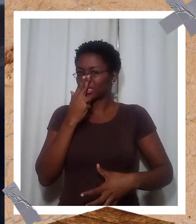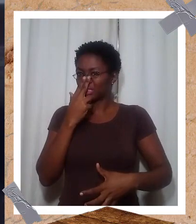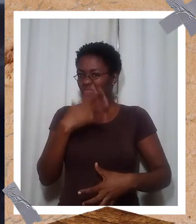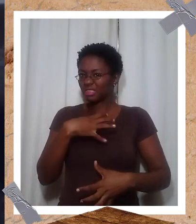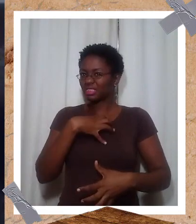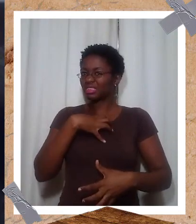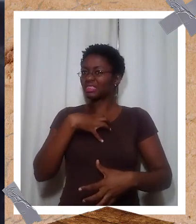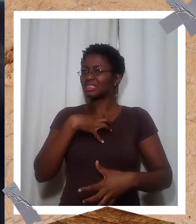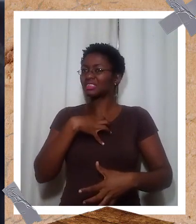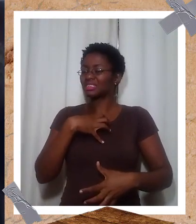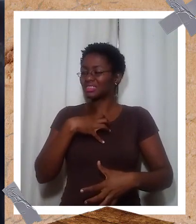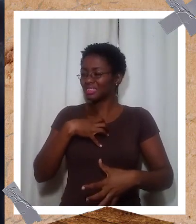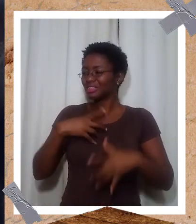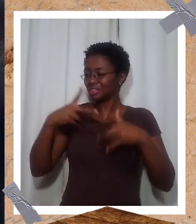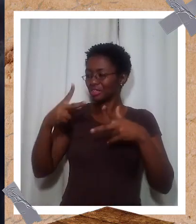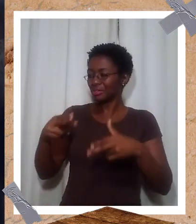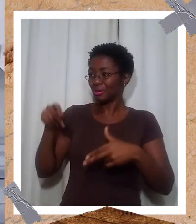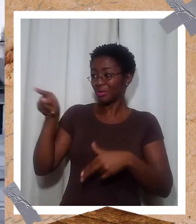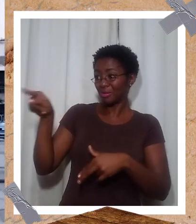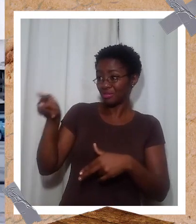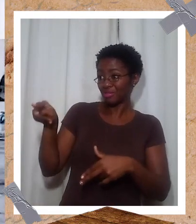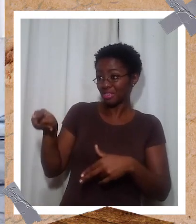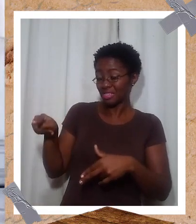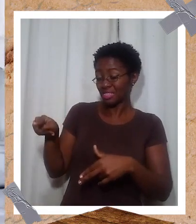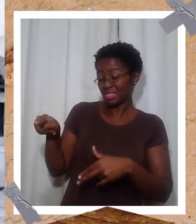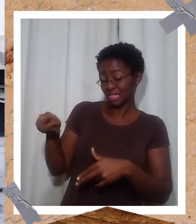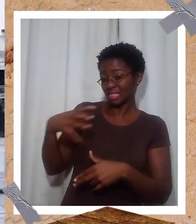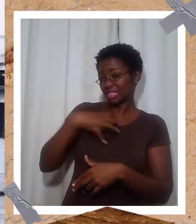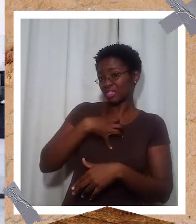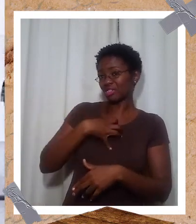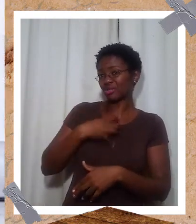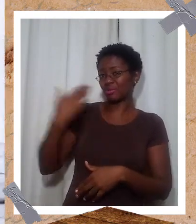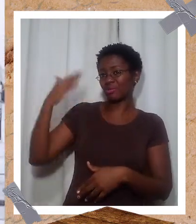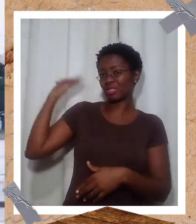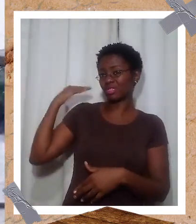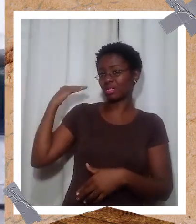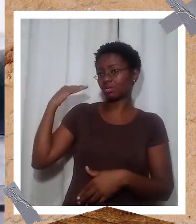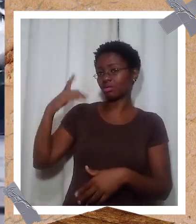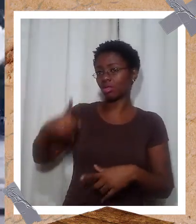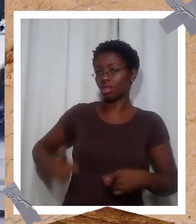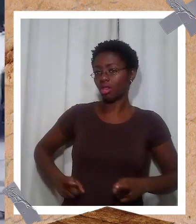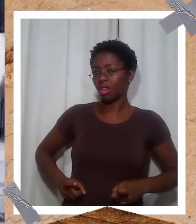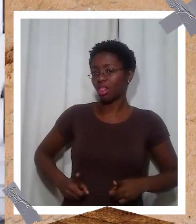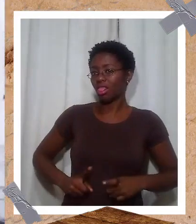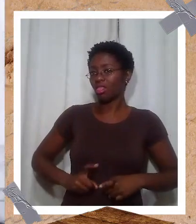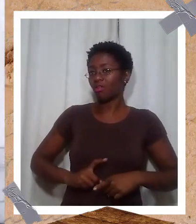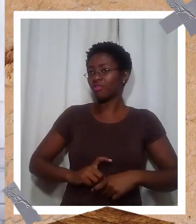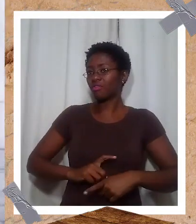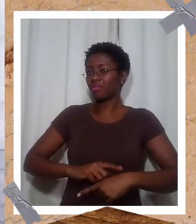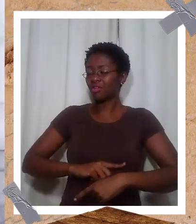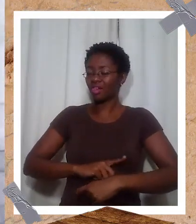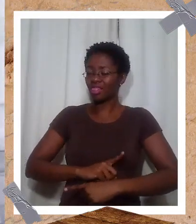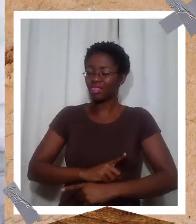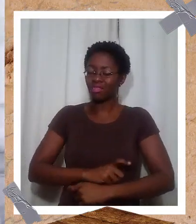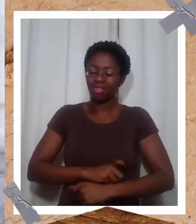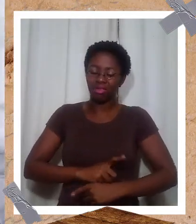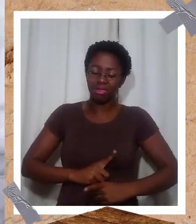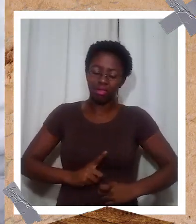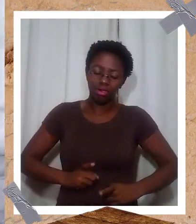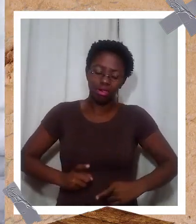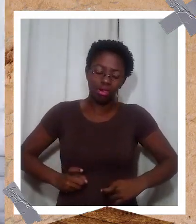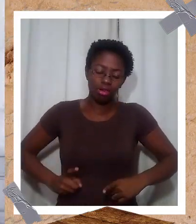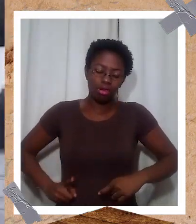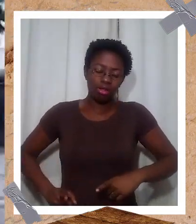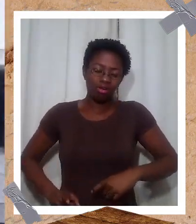batalhas que o teu ventre e o de teus filhos já travaram antes. Acho que são os vermes, aqueles que ultrapassam as barreiras do nosso corpo e se